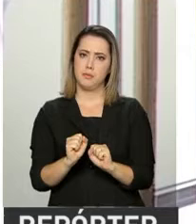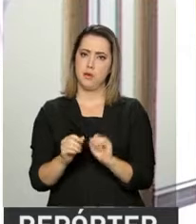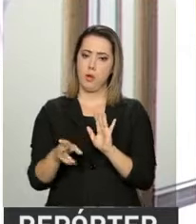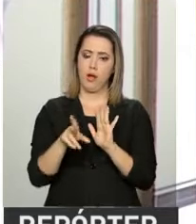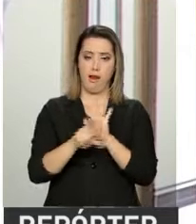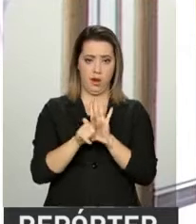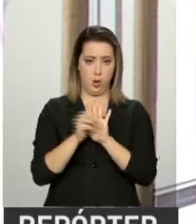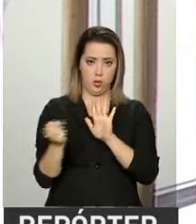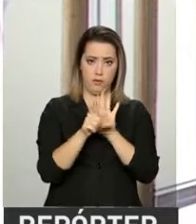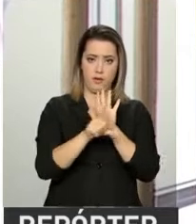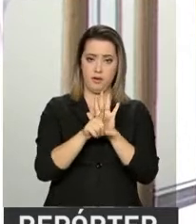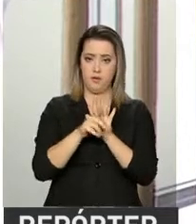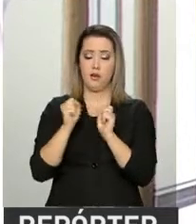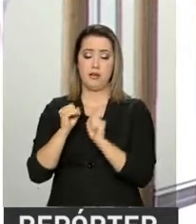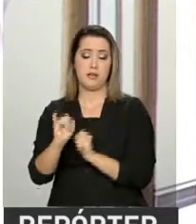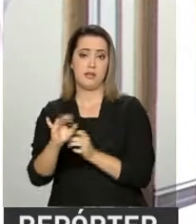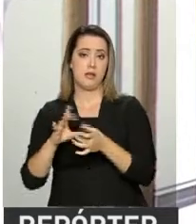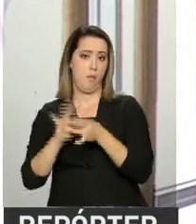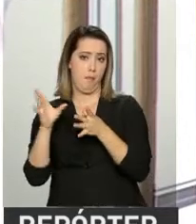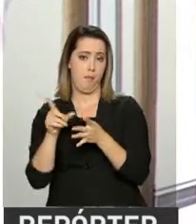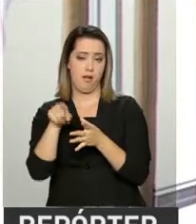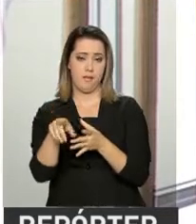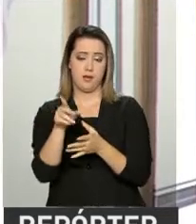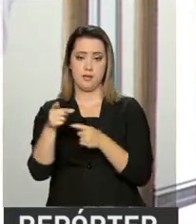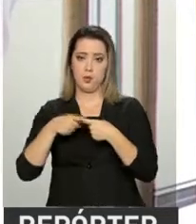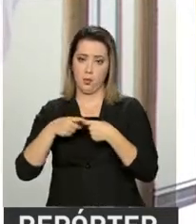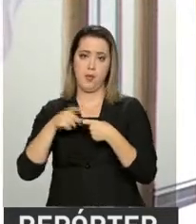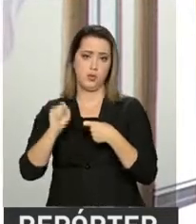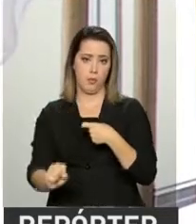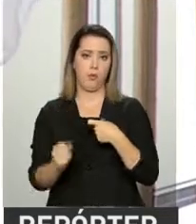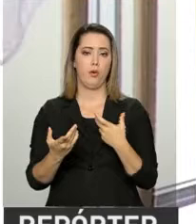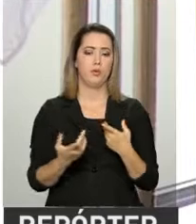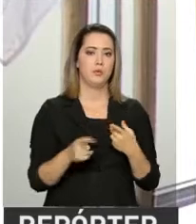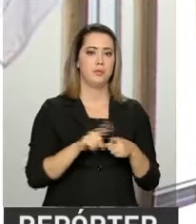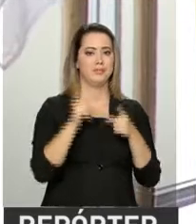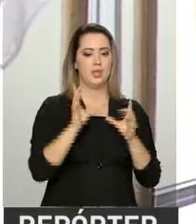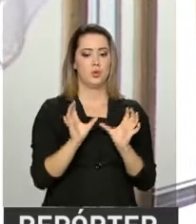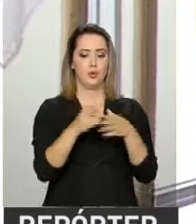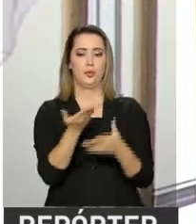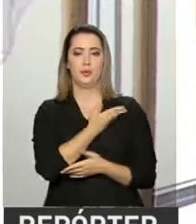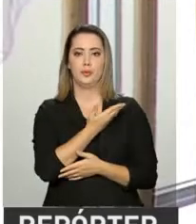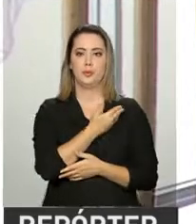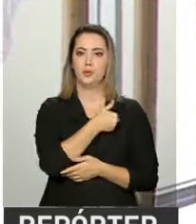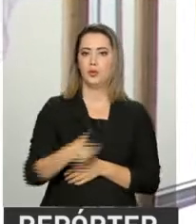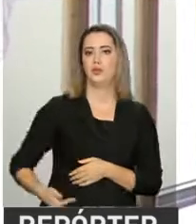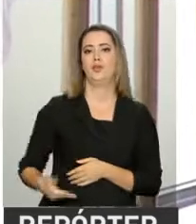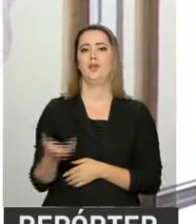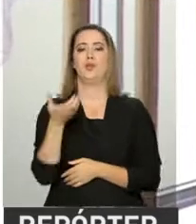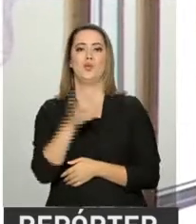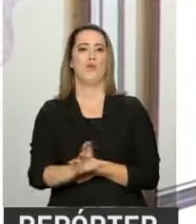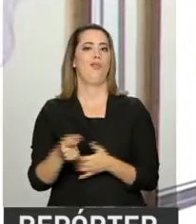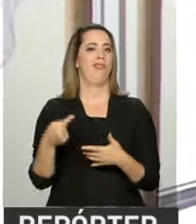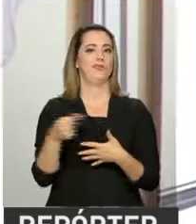o risco para essas mulheres seja pequeno ou médio. Agora, a base aliada do governo aqui no Senado não quer